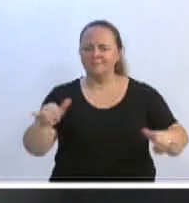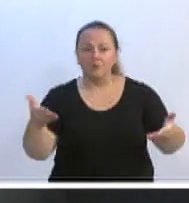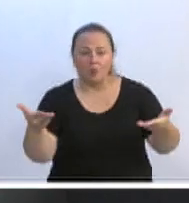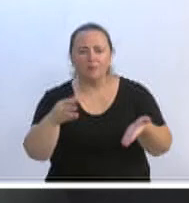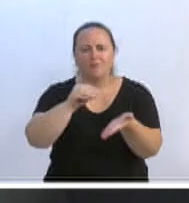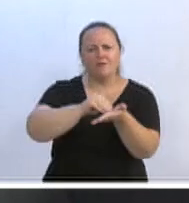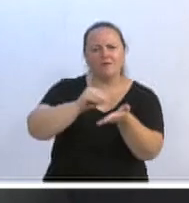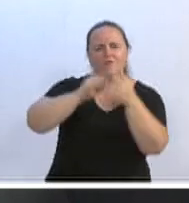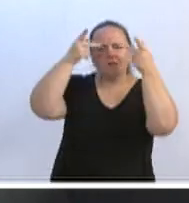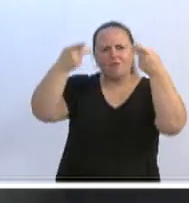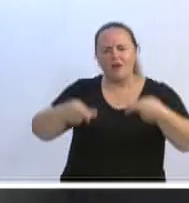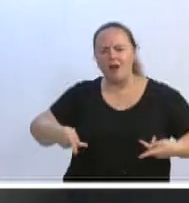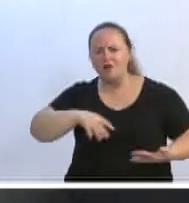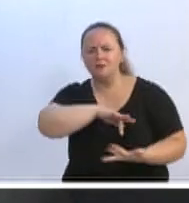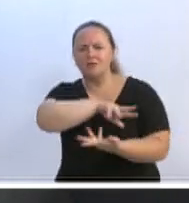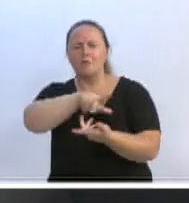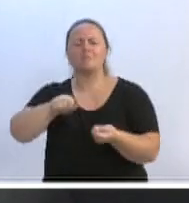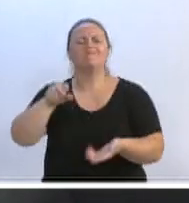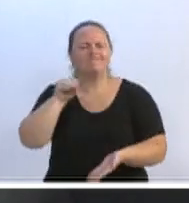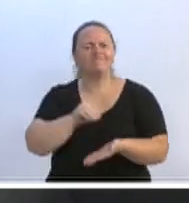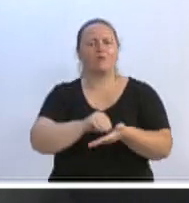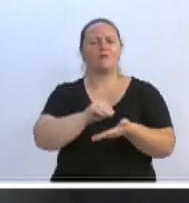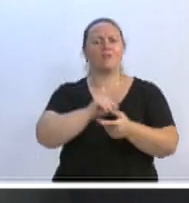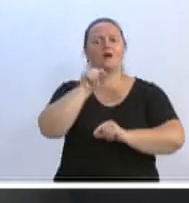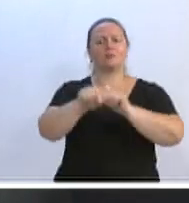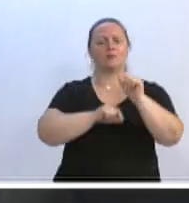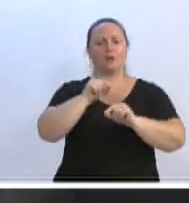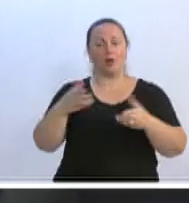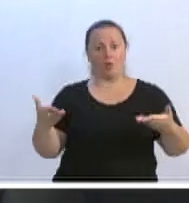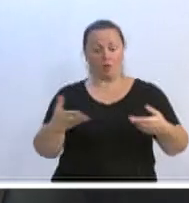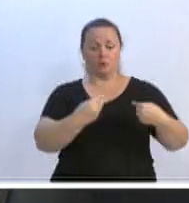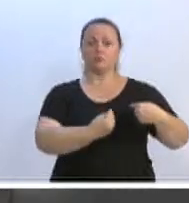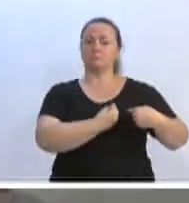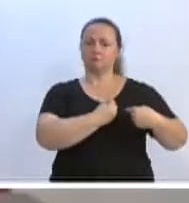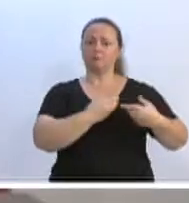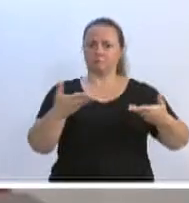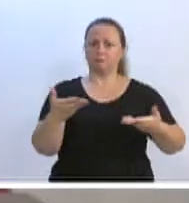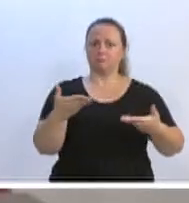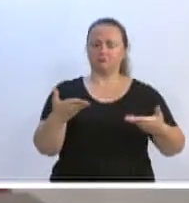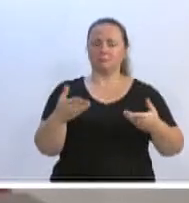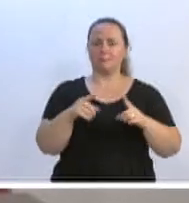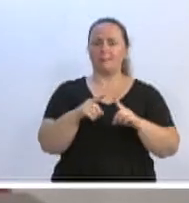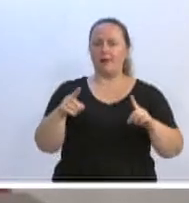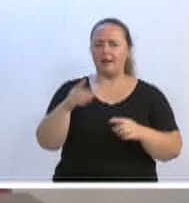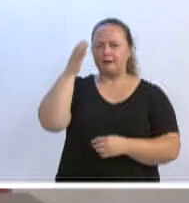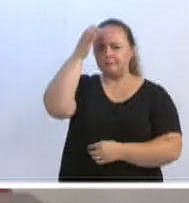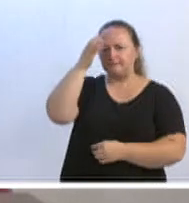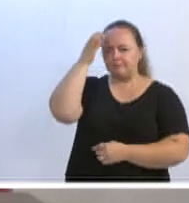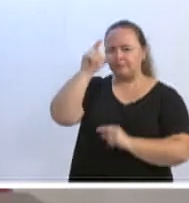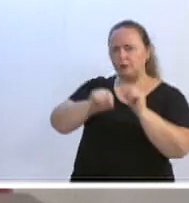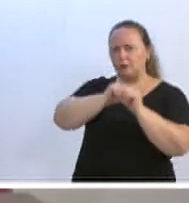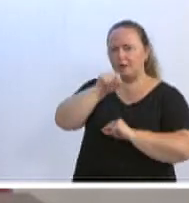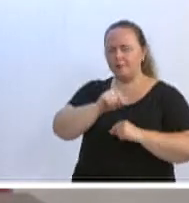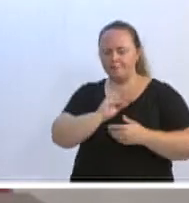humanidade. É aquela consciência de que nós estamos aqui agora, mas que nós temos que